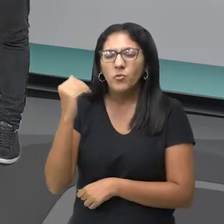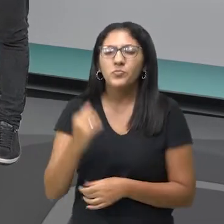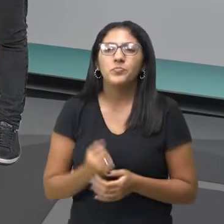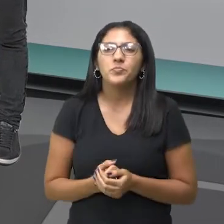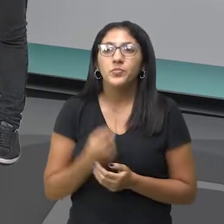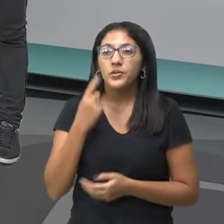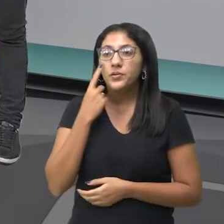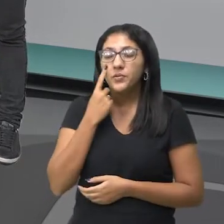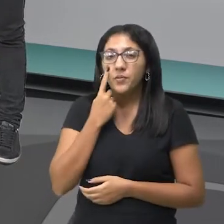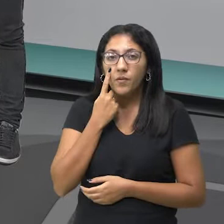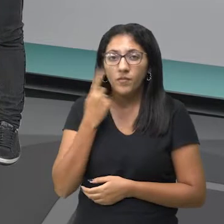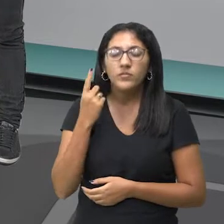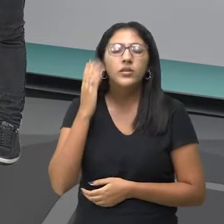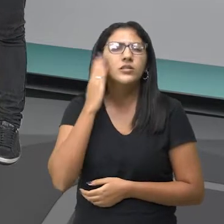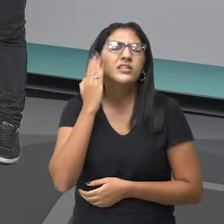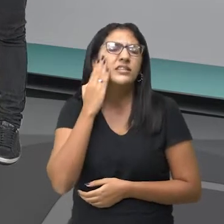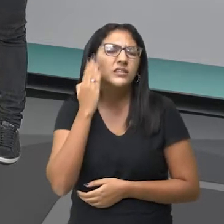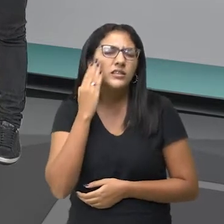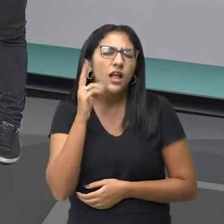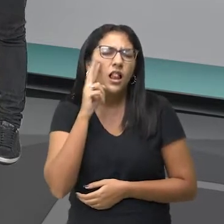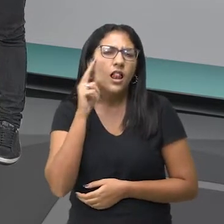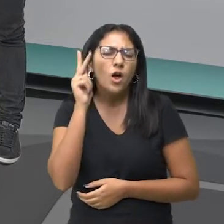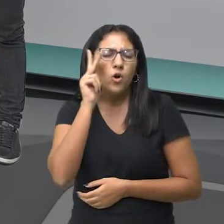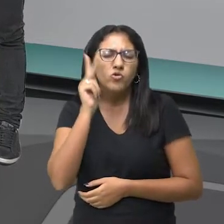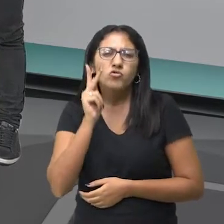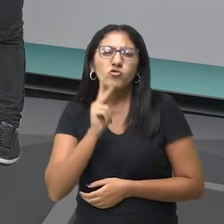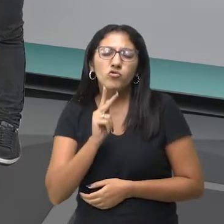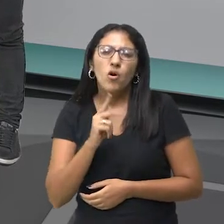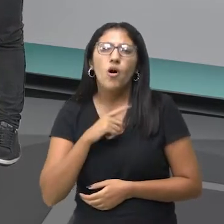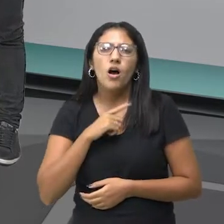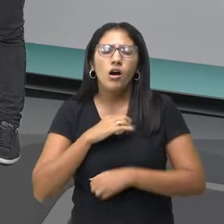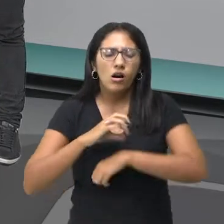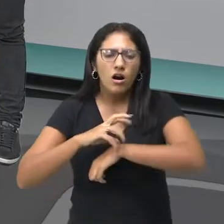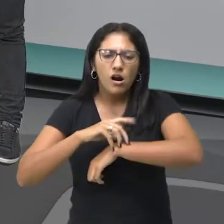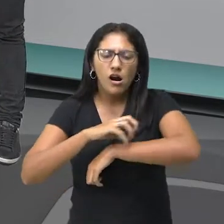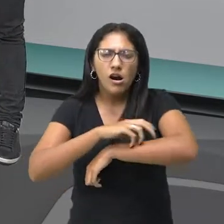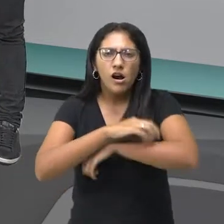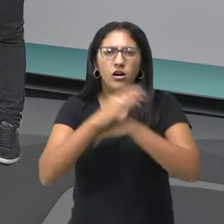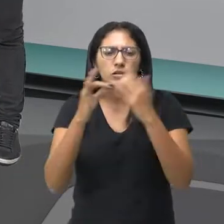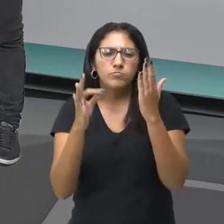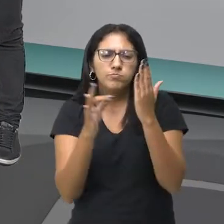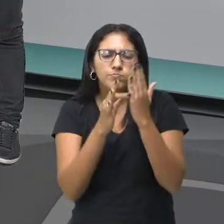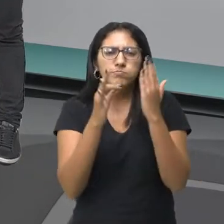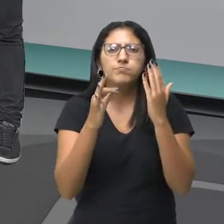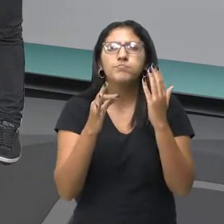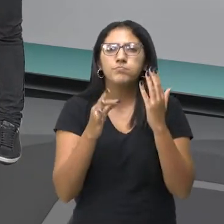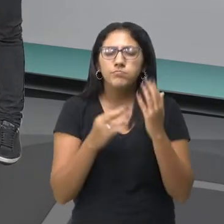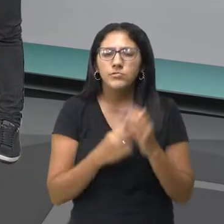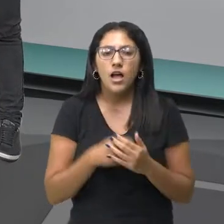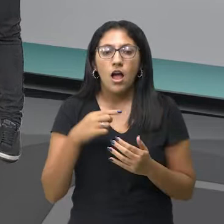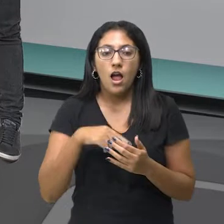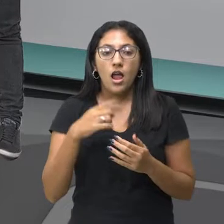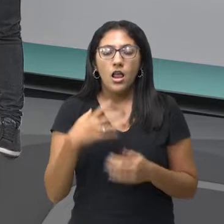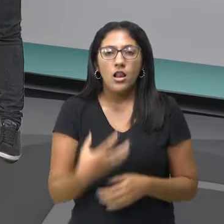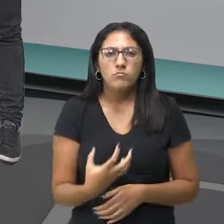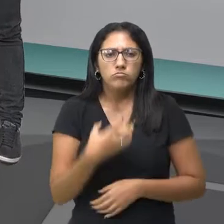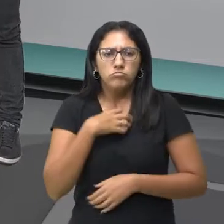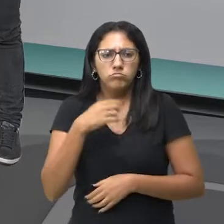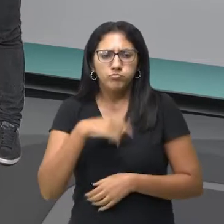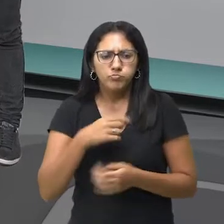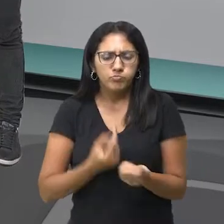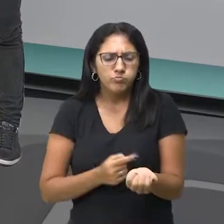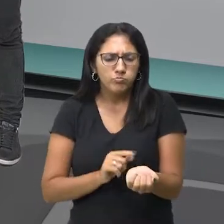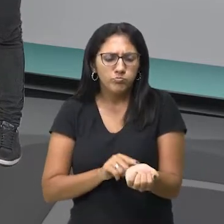história em quadrinho, o Homem-Aranha ele adquiriu seus poderes porque ele levou uma ferroada, uma picada de uma aranha. E assim ele adquiriu